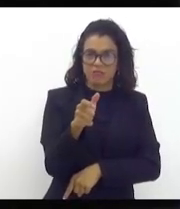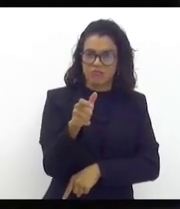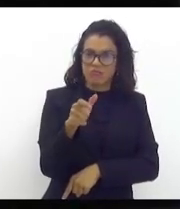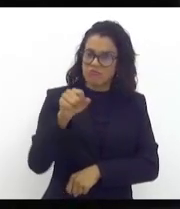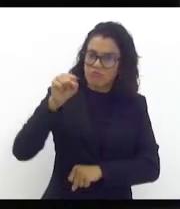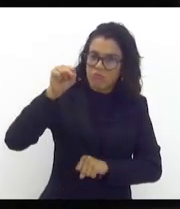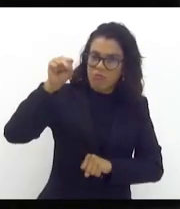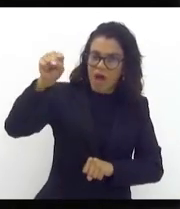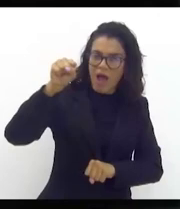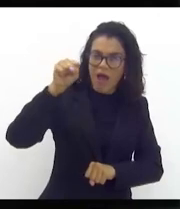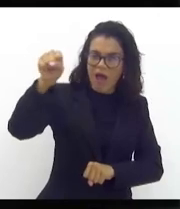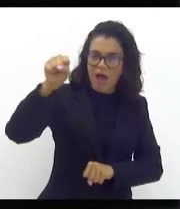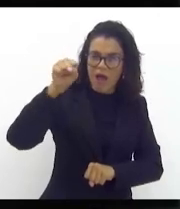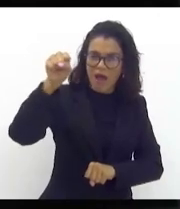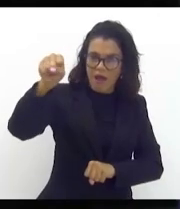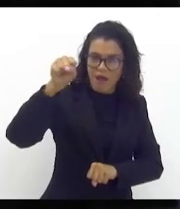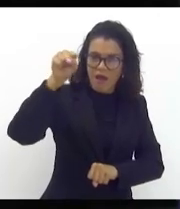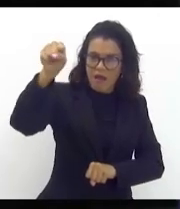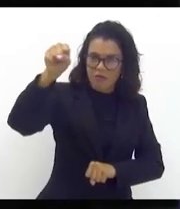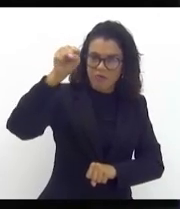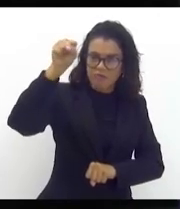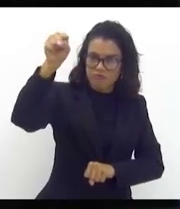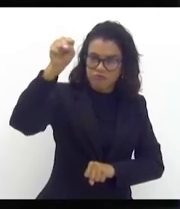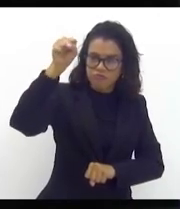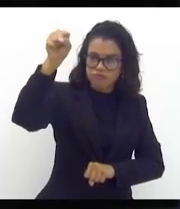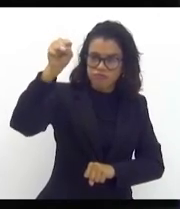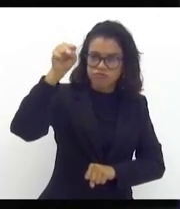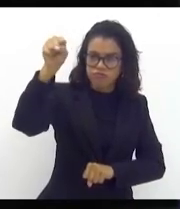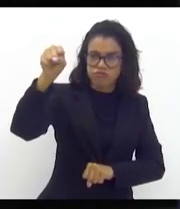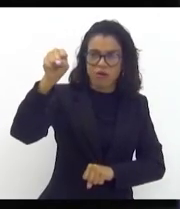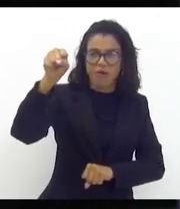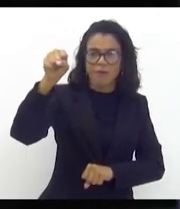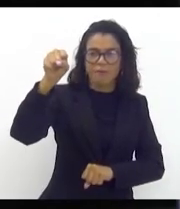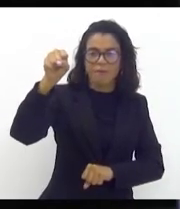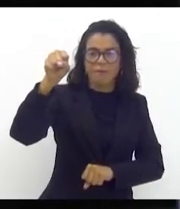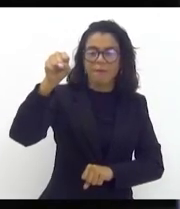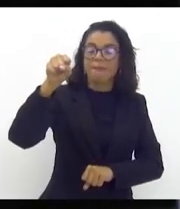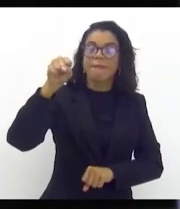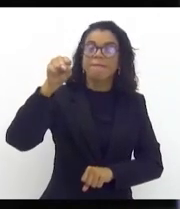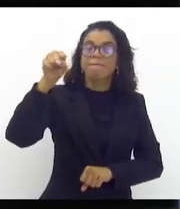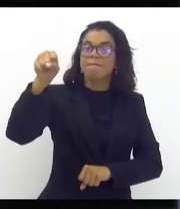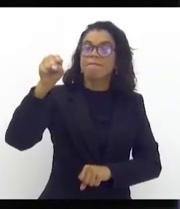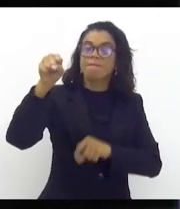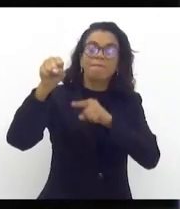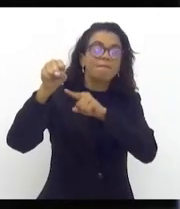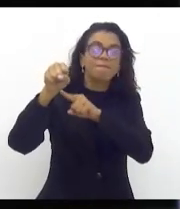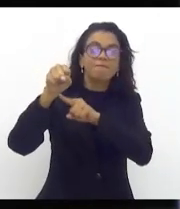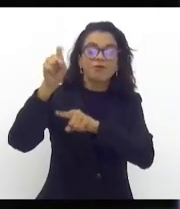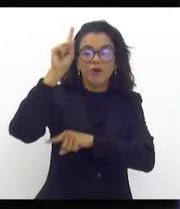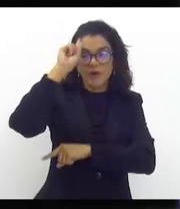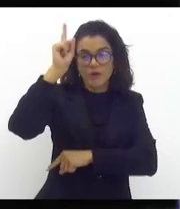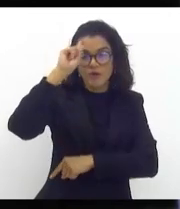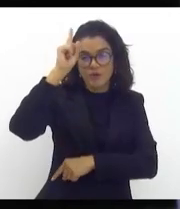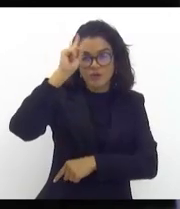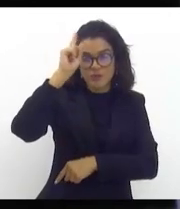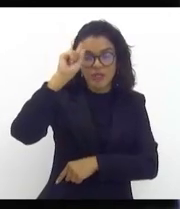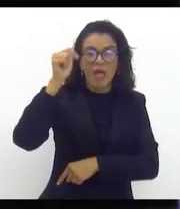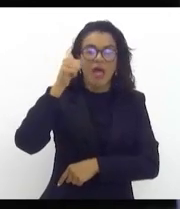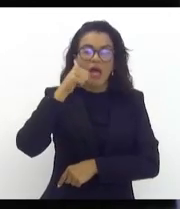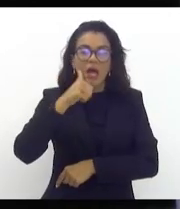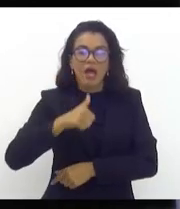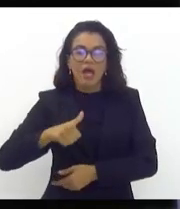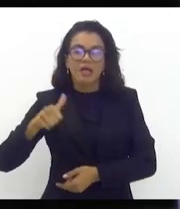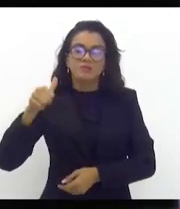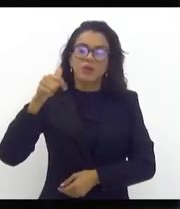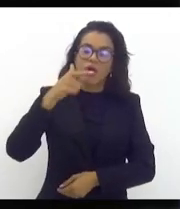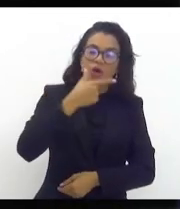e competentes guerreiros, que todo mundo gosta de usar essa frase, que ao final de cada dia, aquelas mulheres,